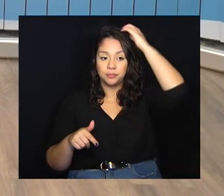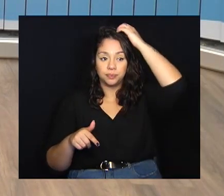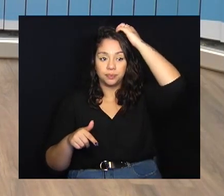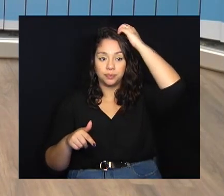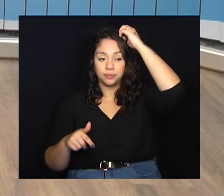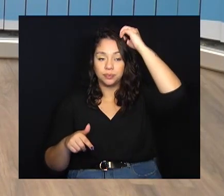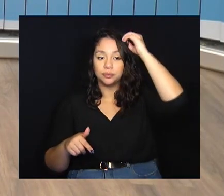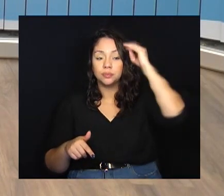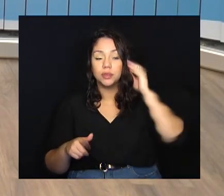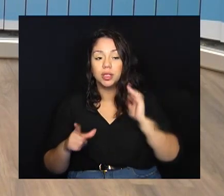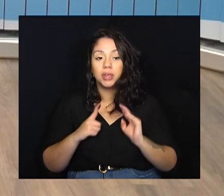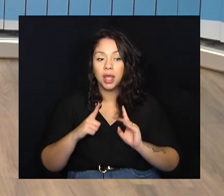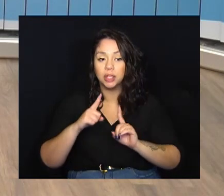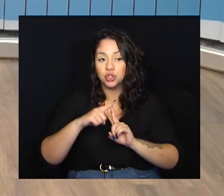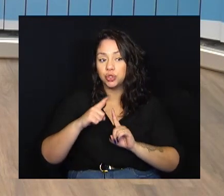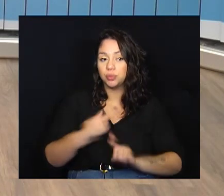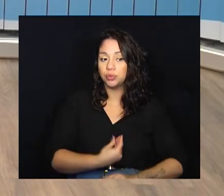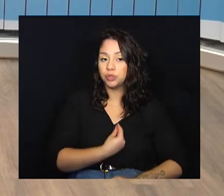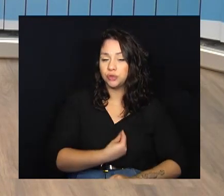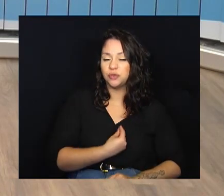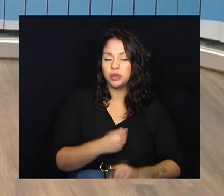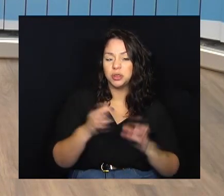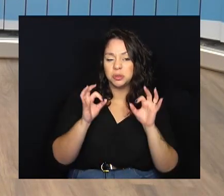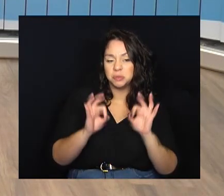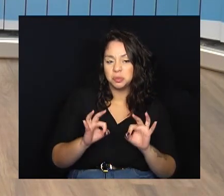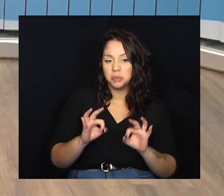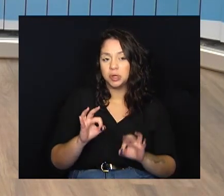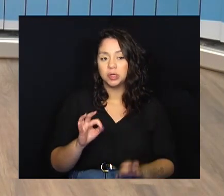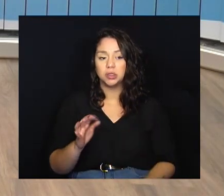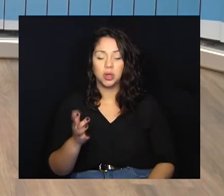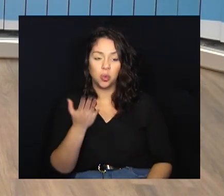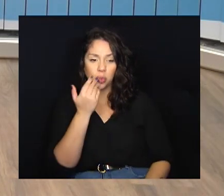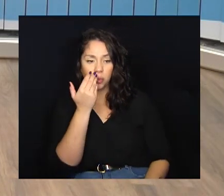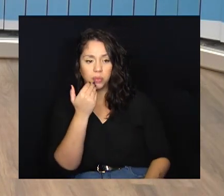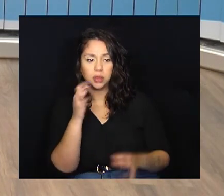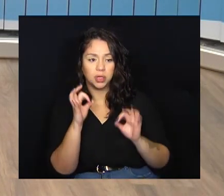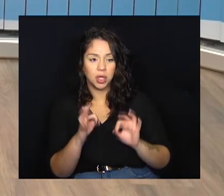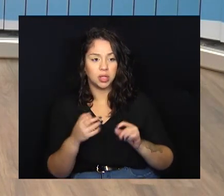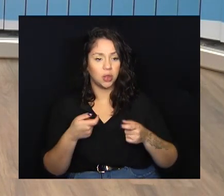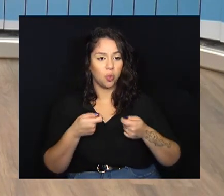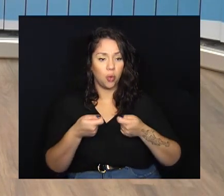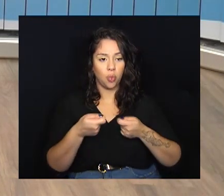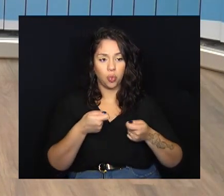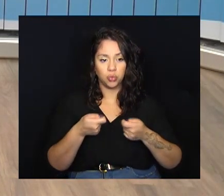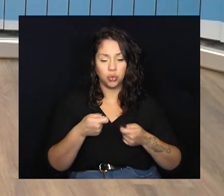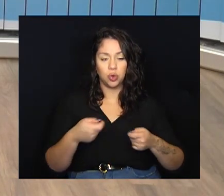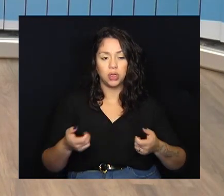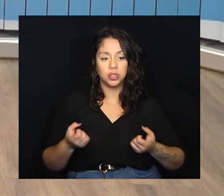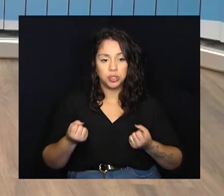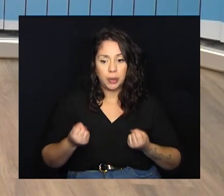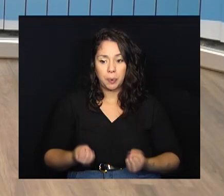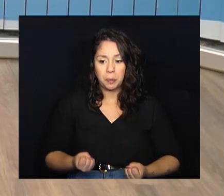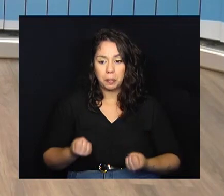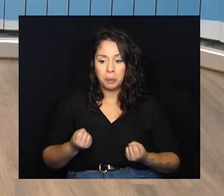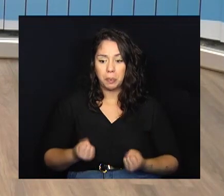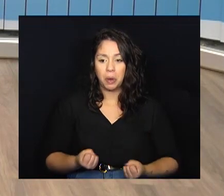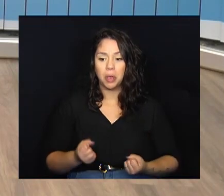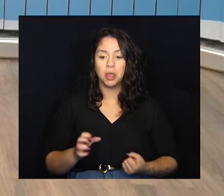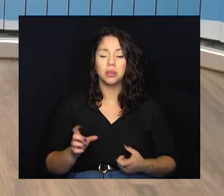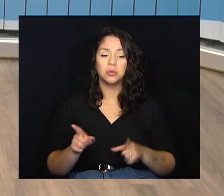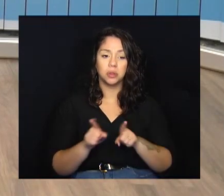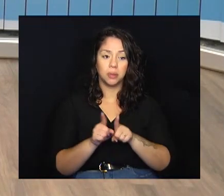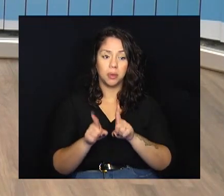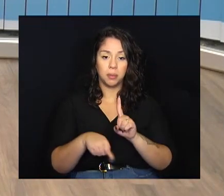vida saudável ele tem uma dieta adequada ele tem controle de peso ele faz atividade física tudo isso